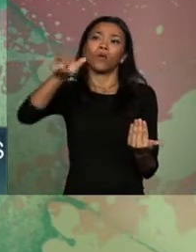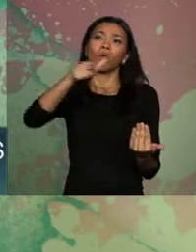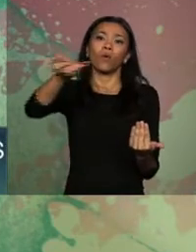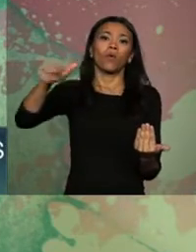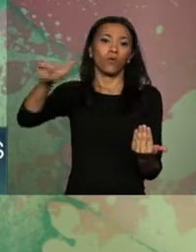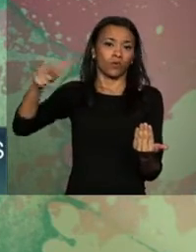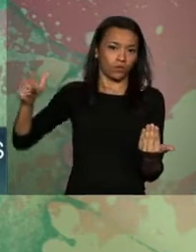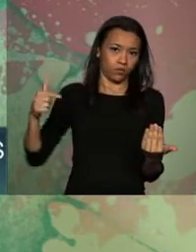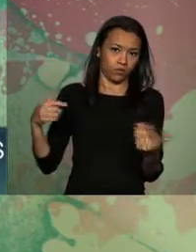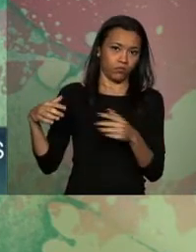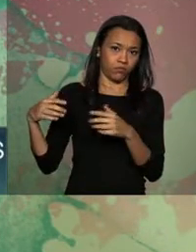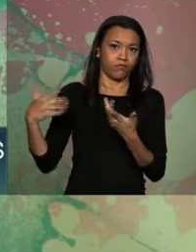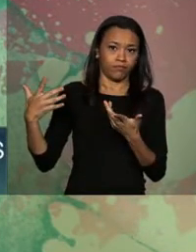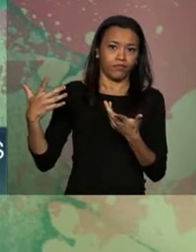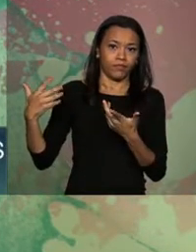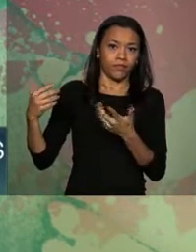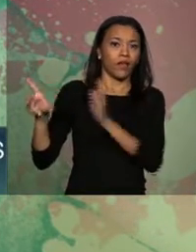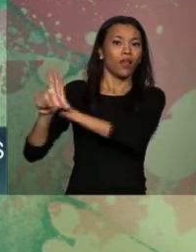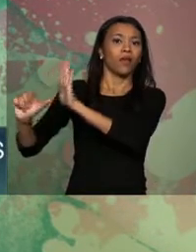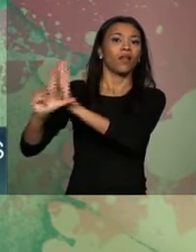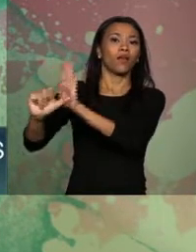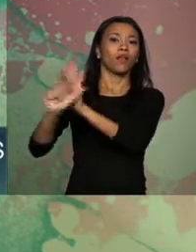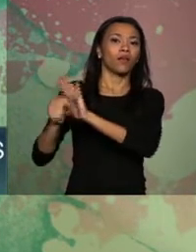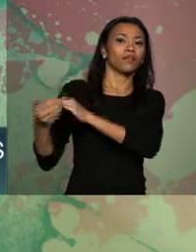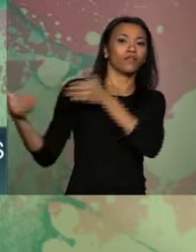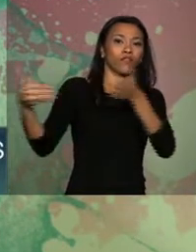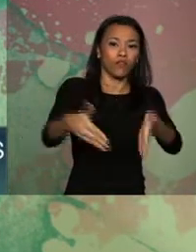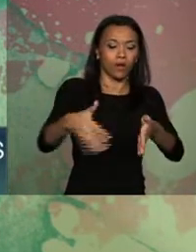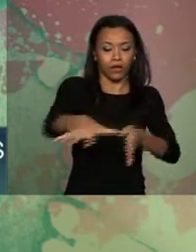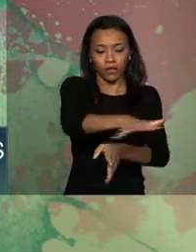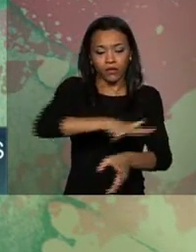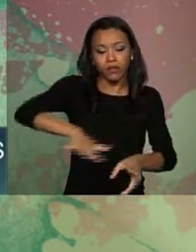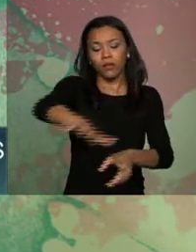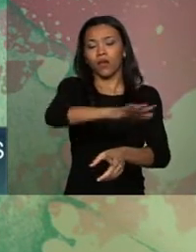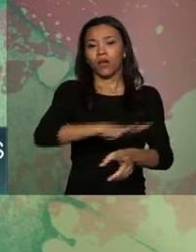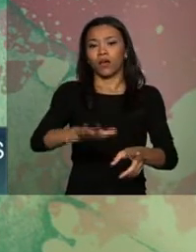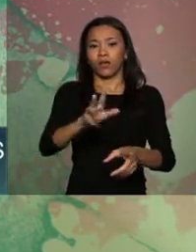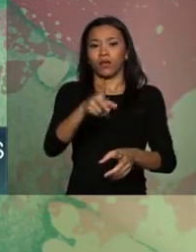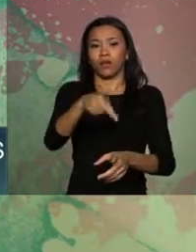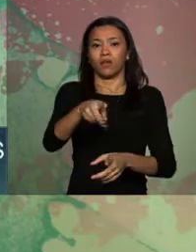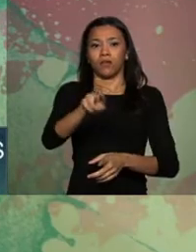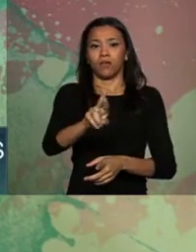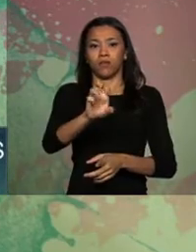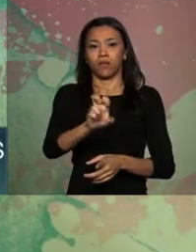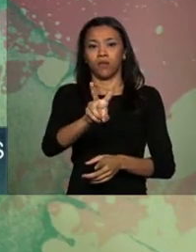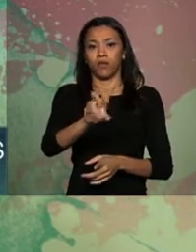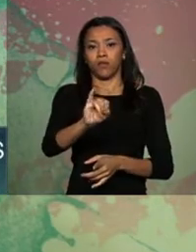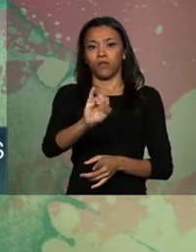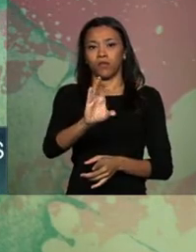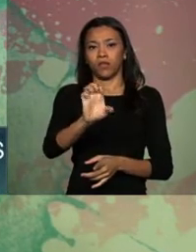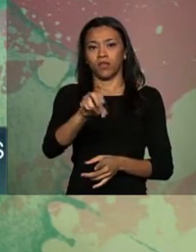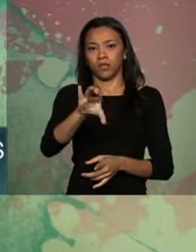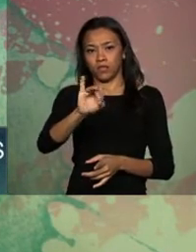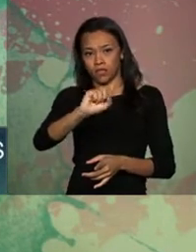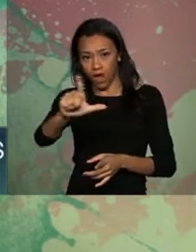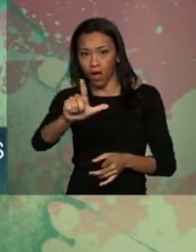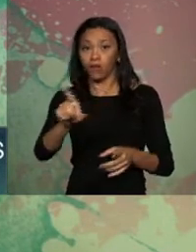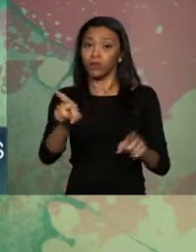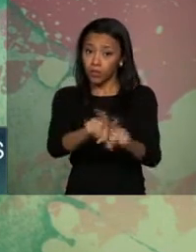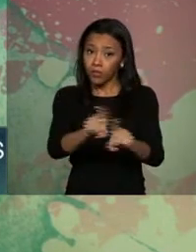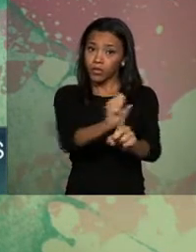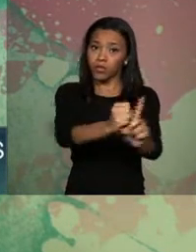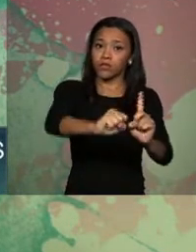das demais iniciativas na área previdenciária e social. A criação do Super Simples e